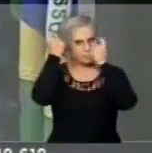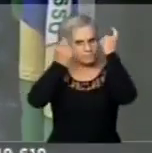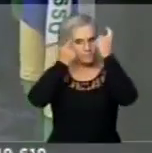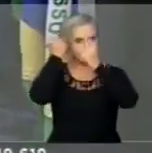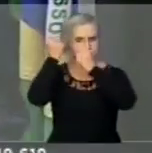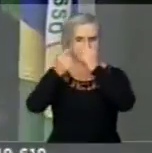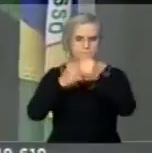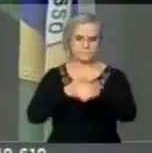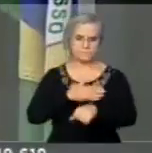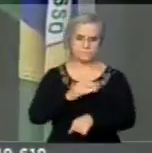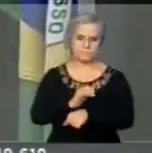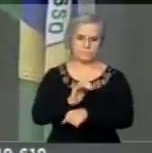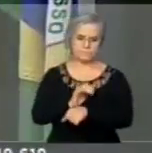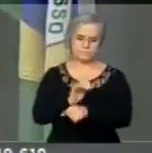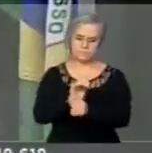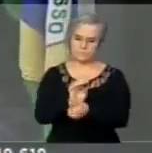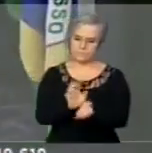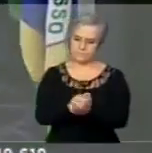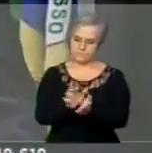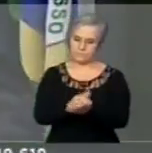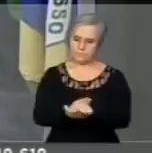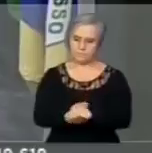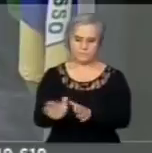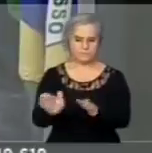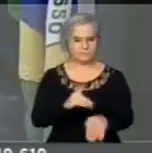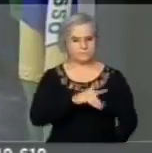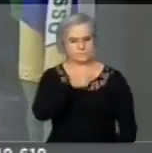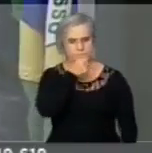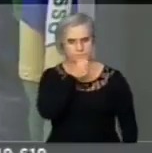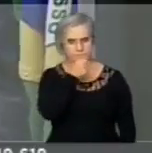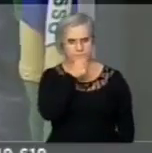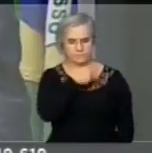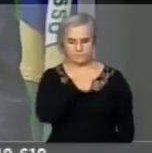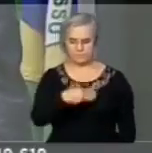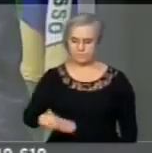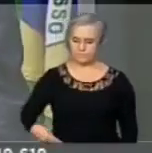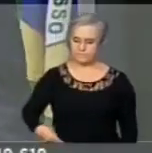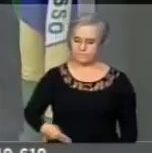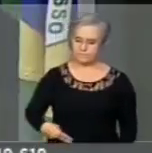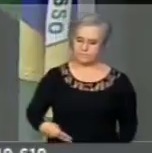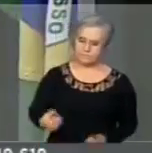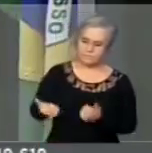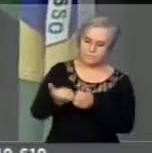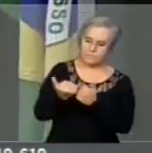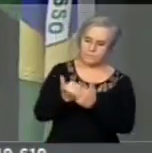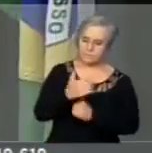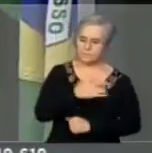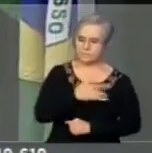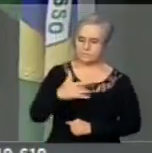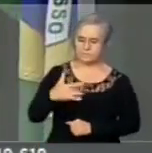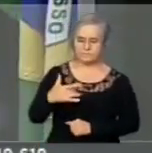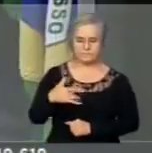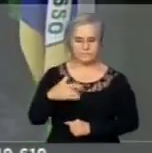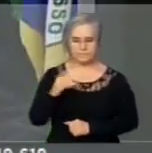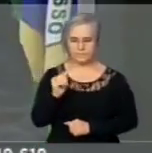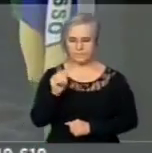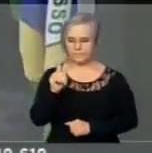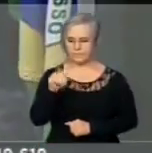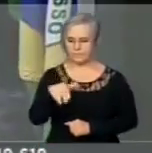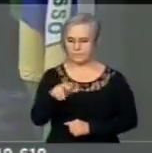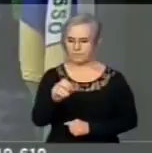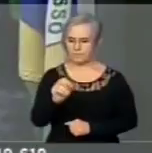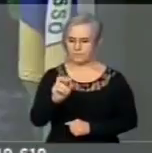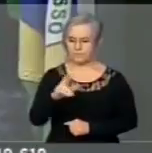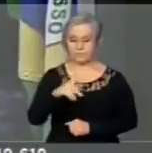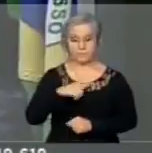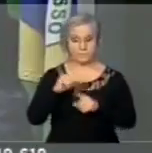estado. Em entrevista, o ministro interino da Saúde, Agenor Álvares da Silva, após